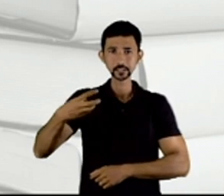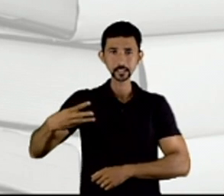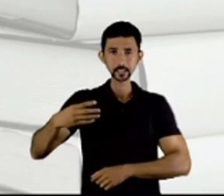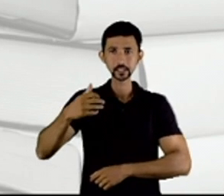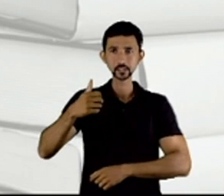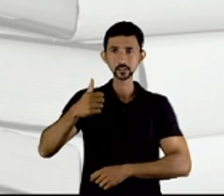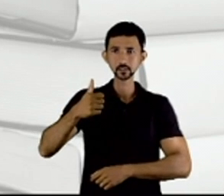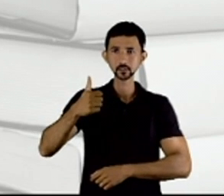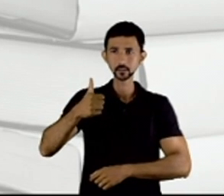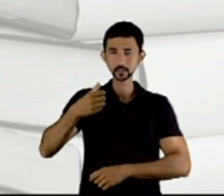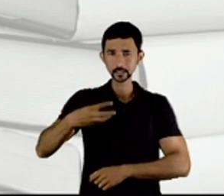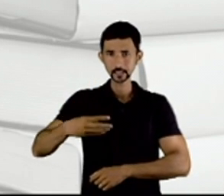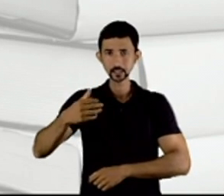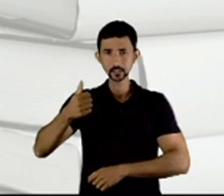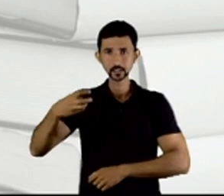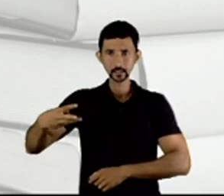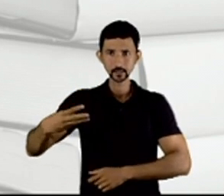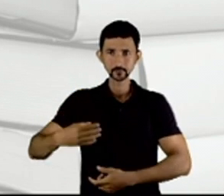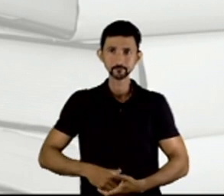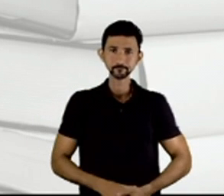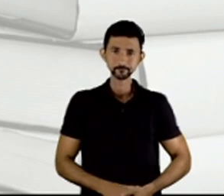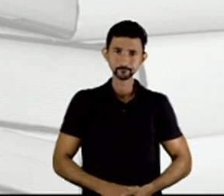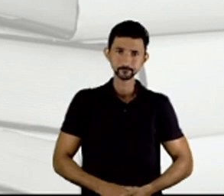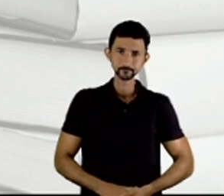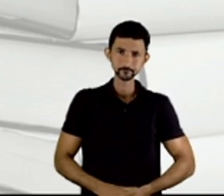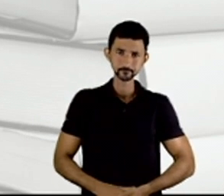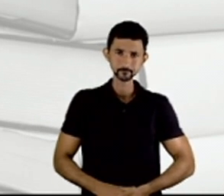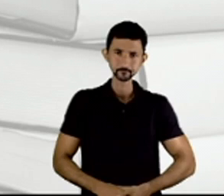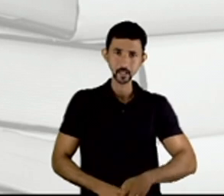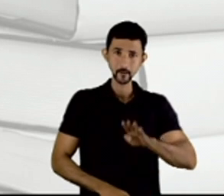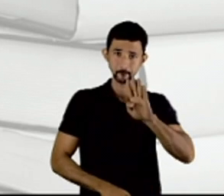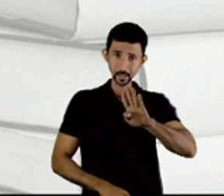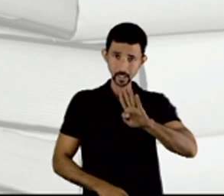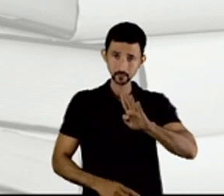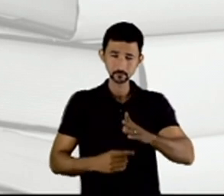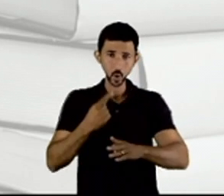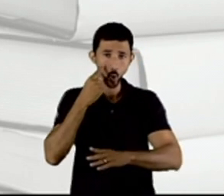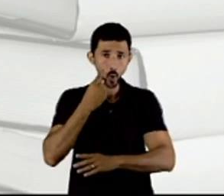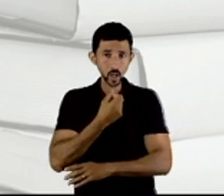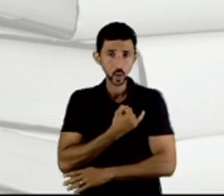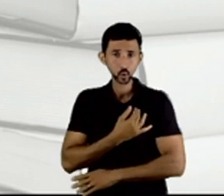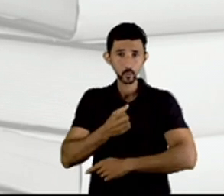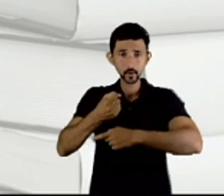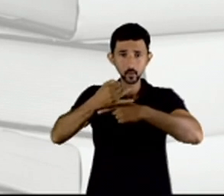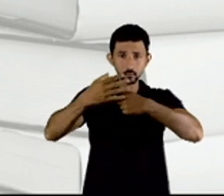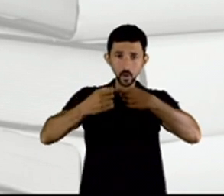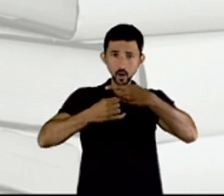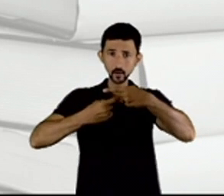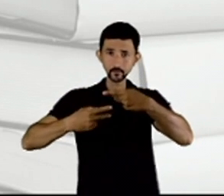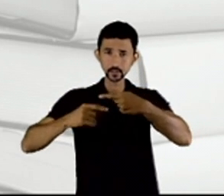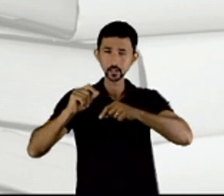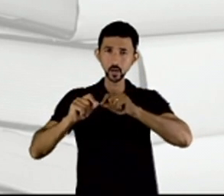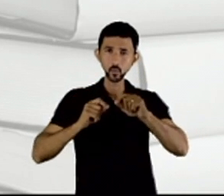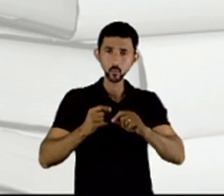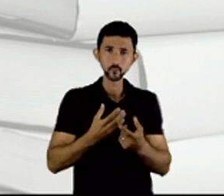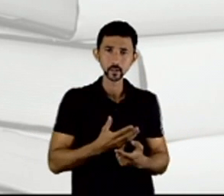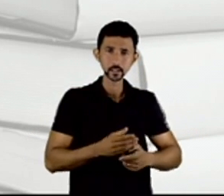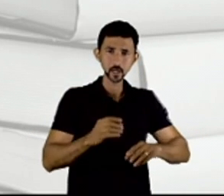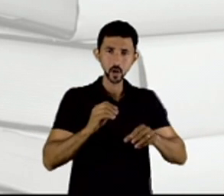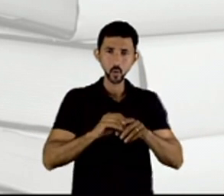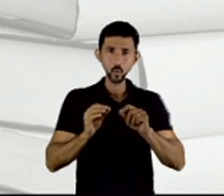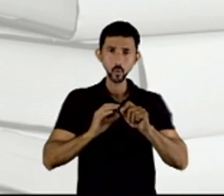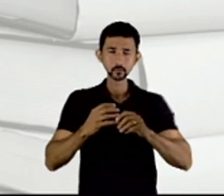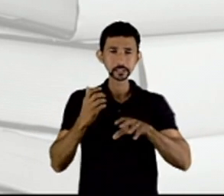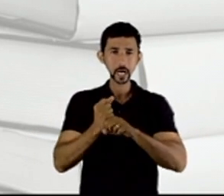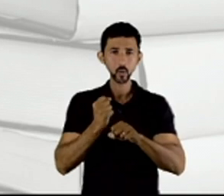3 e 13. Certo? Observando os números na forma de fração e as dízimas periódicas